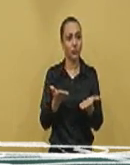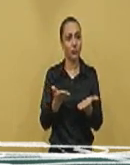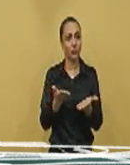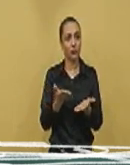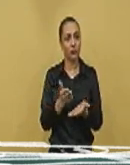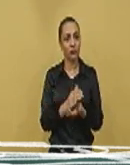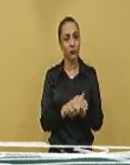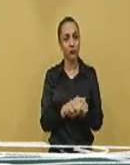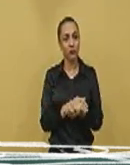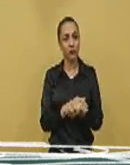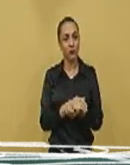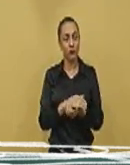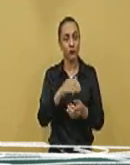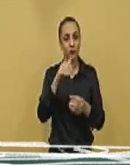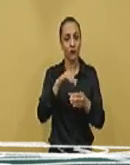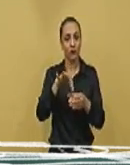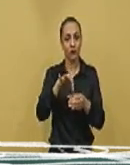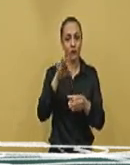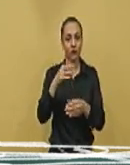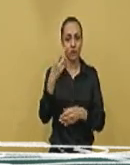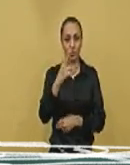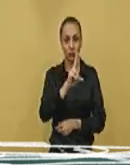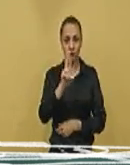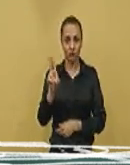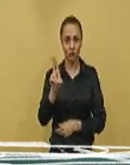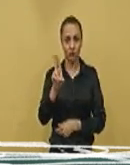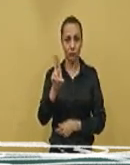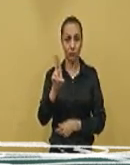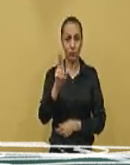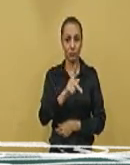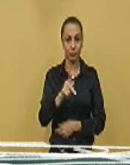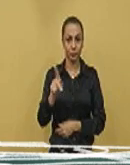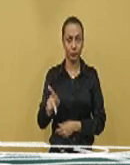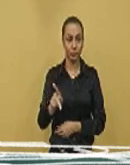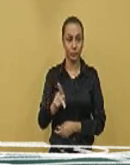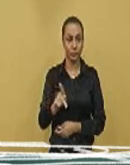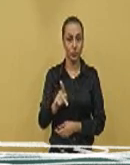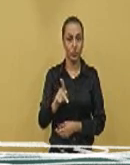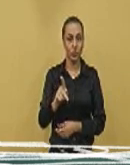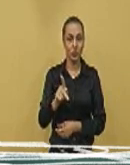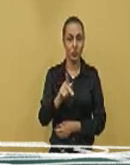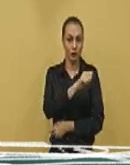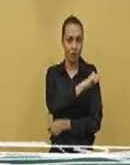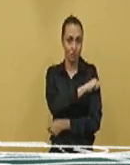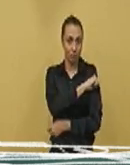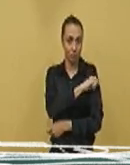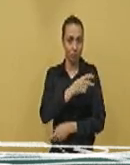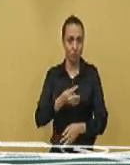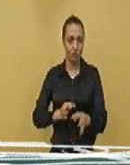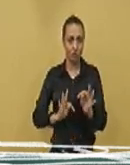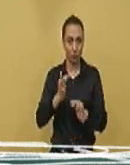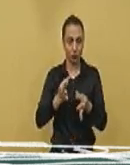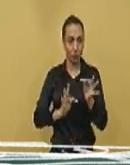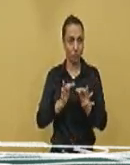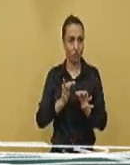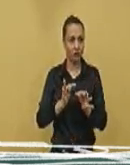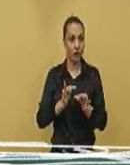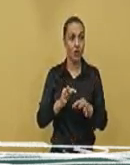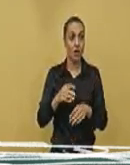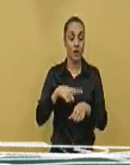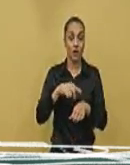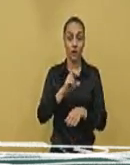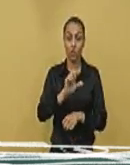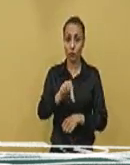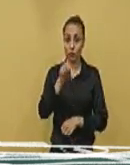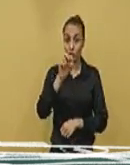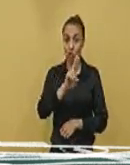Sim, eu vou sortear já os três nomes, discente, docente e técnico. Ao citar os três nomes,